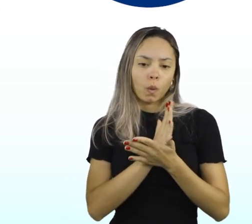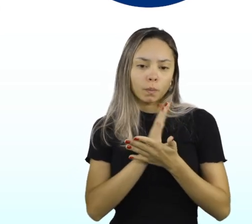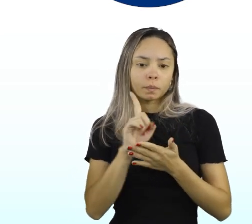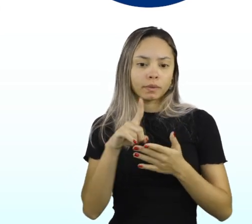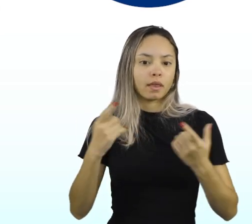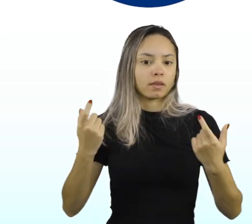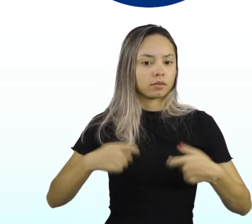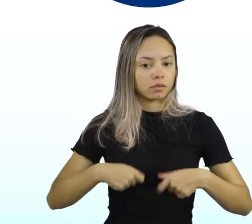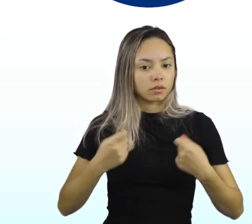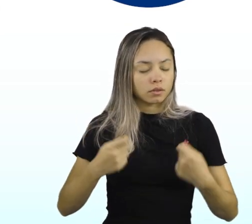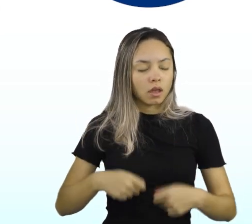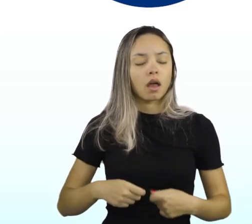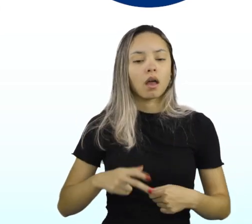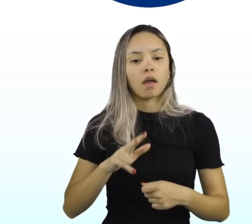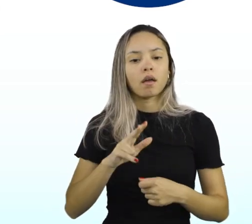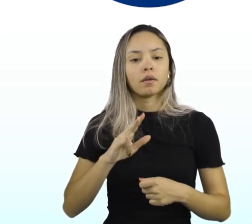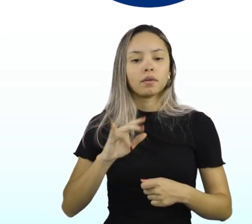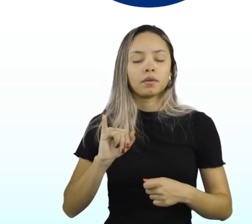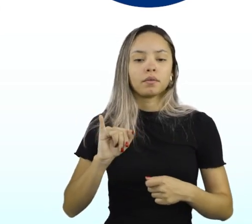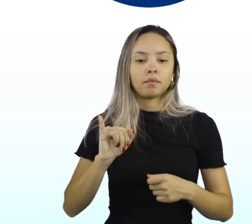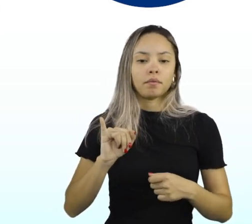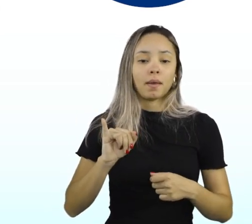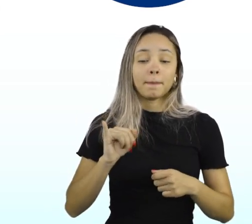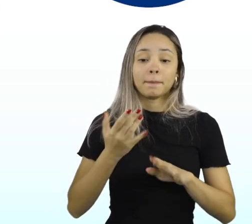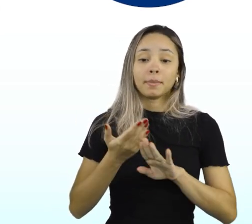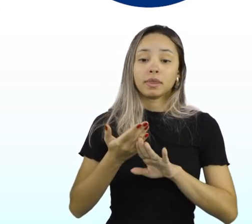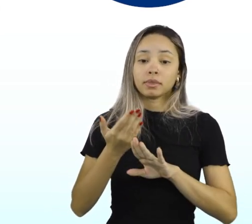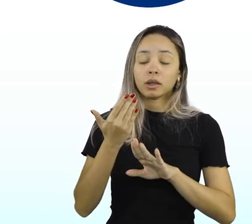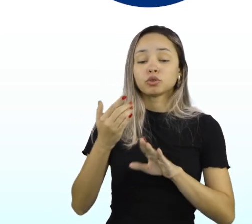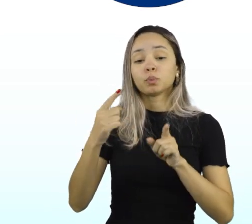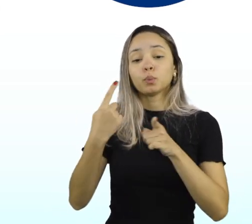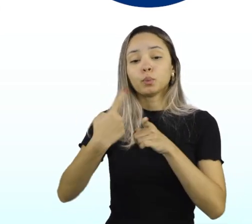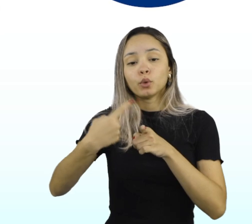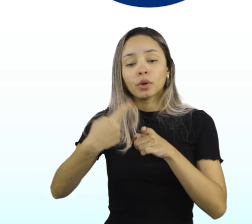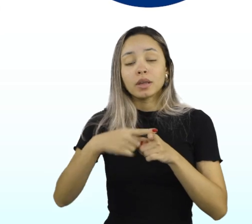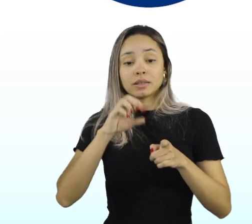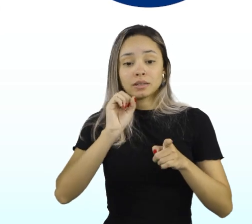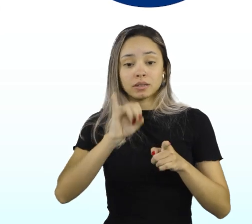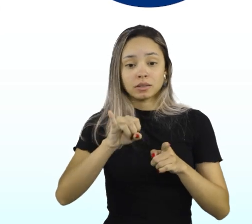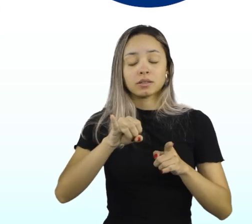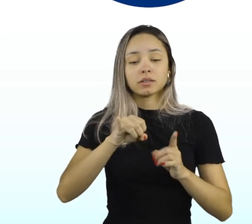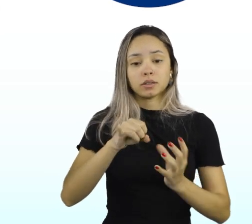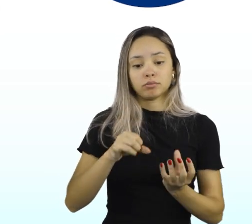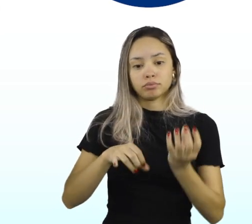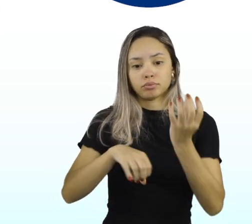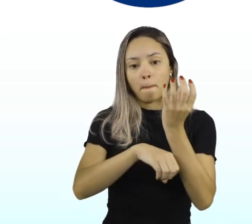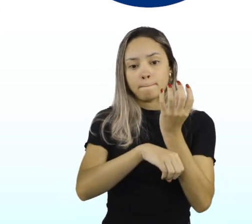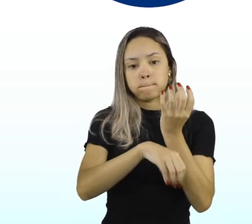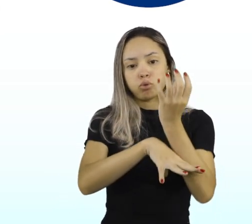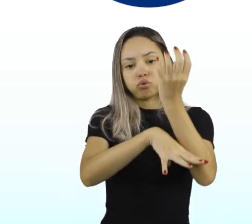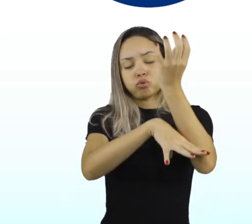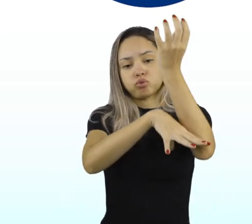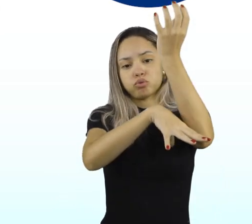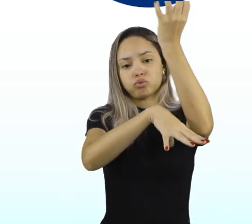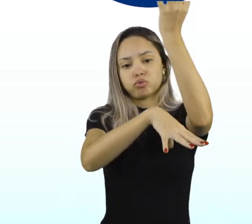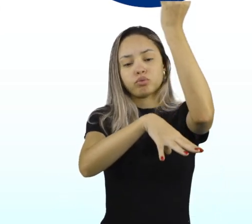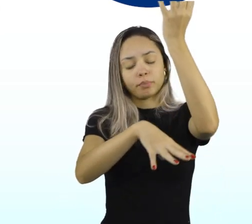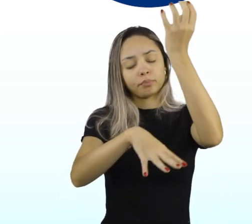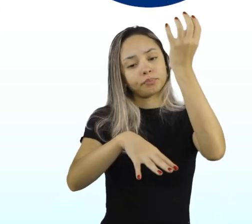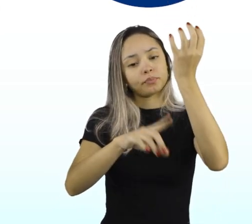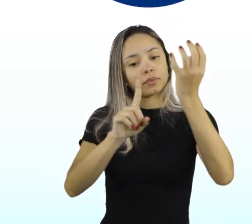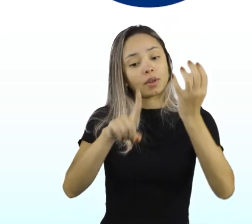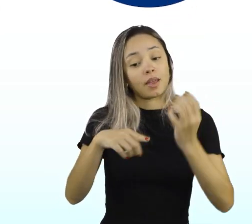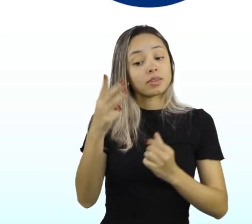necessários. Então eles são arremessados para trás, porque lançando-os para trás, ele vai ser deslocado para frente, obedecendo